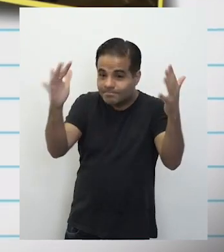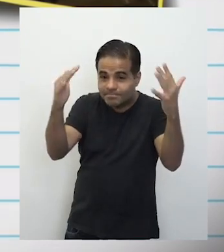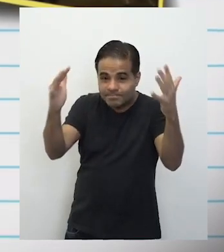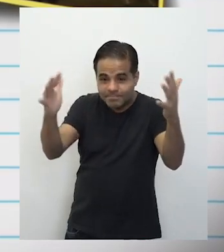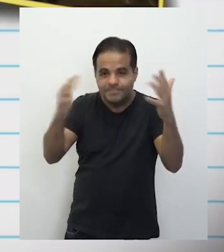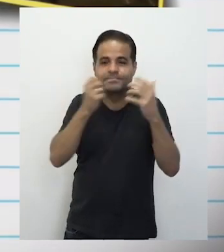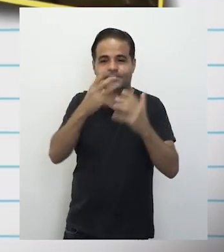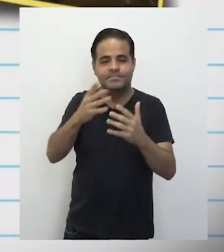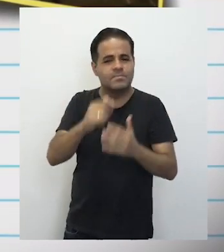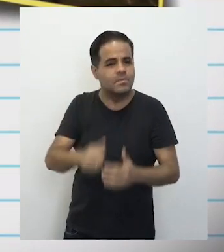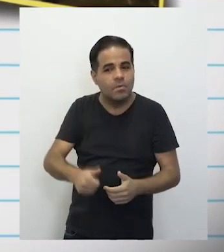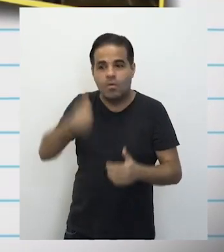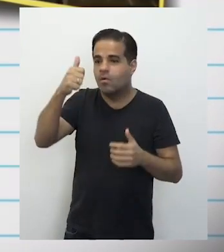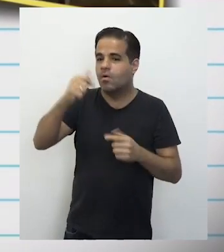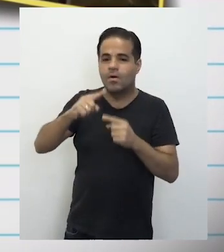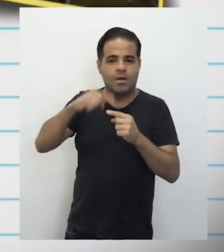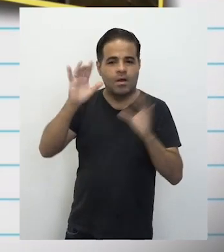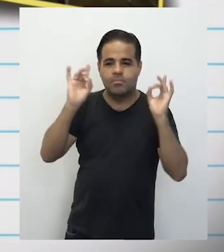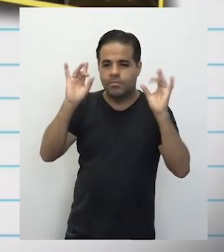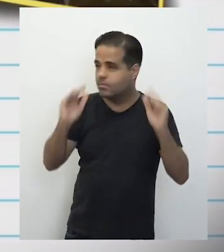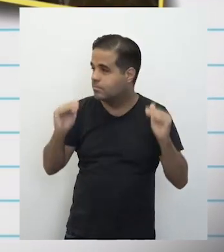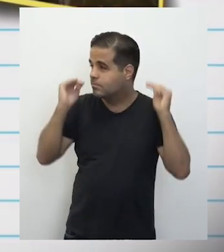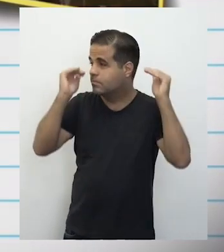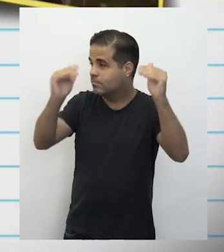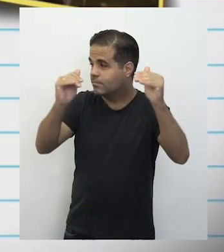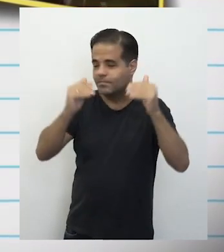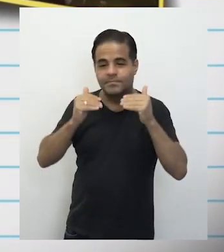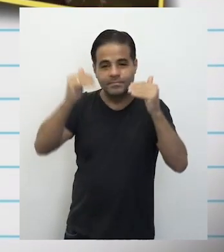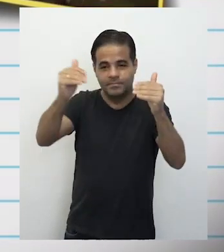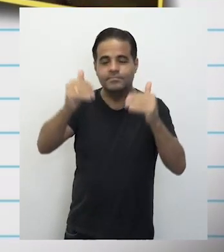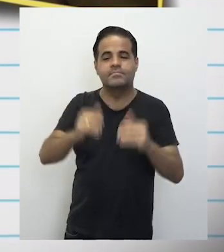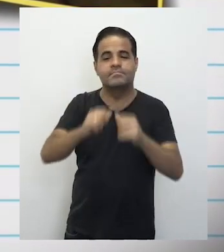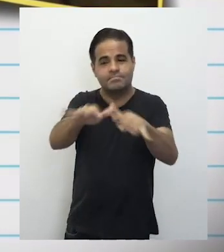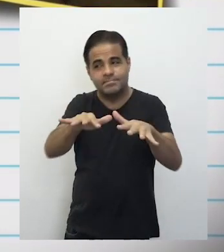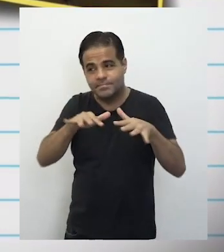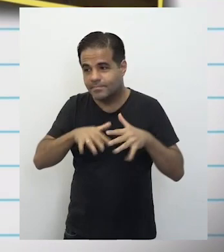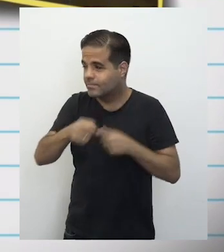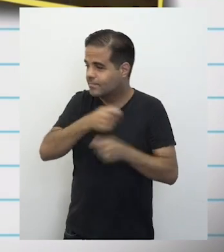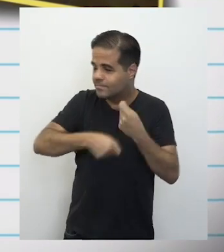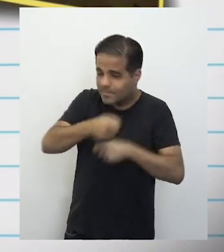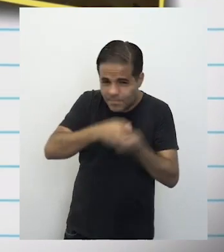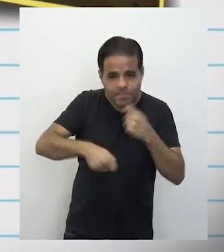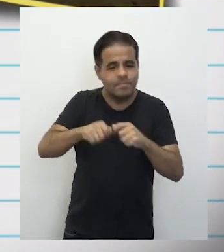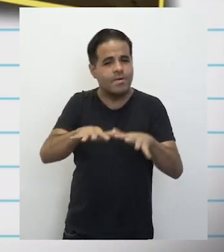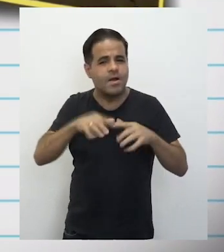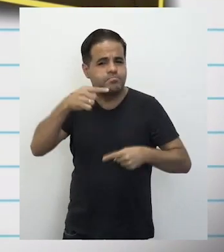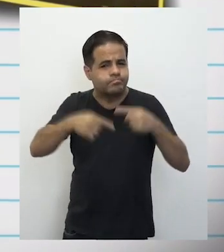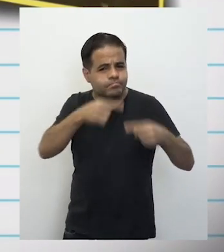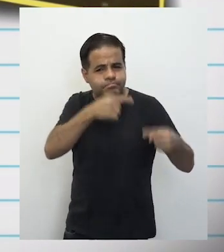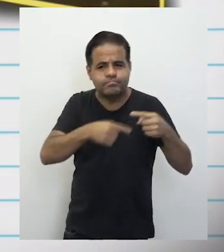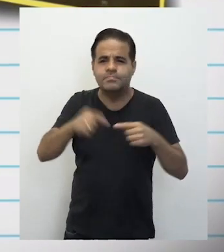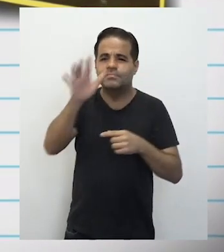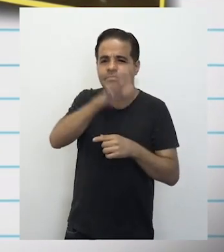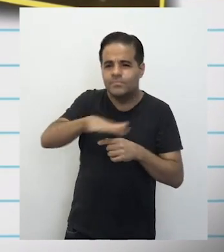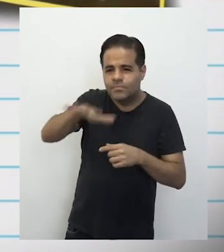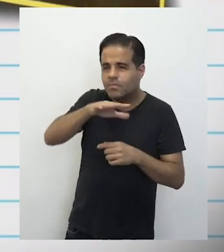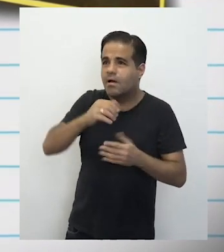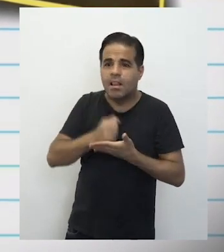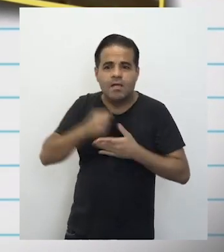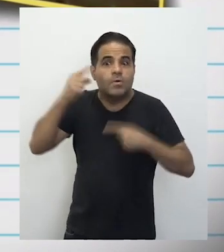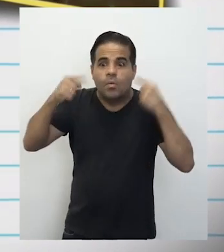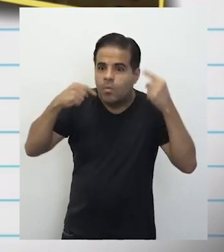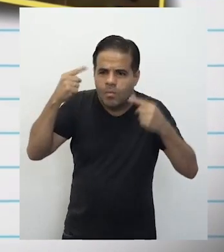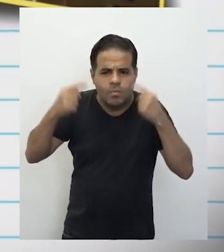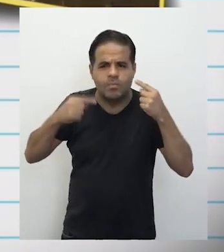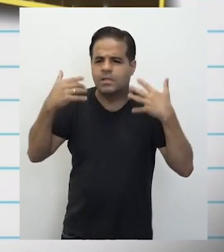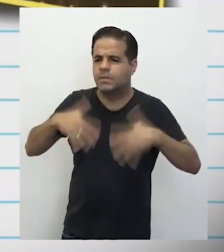que ele é considerado um popstar. Sua apresentação leva a plateia de economistas, políticos, empresários, entre outros, à loucura.